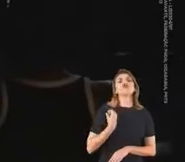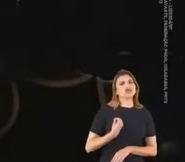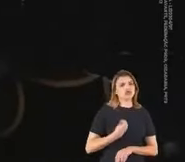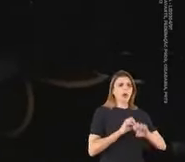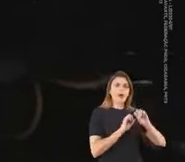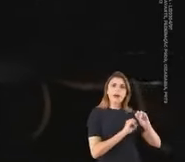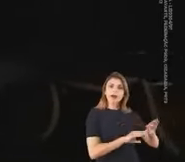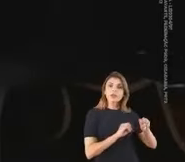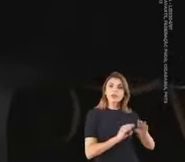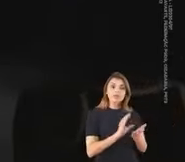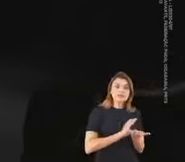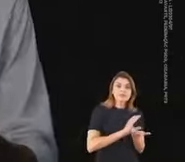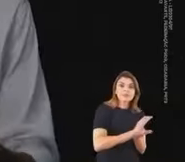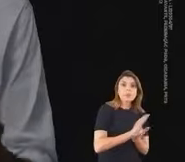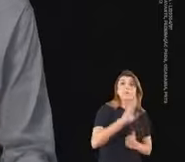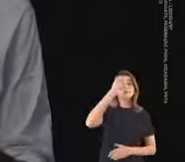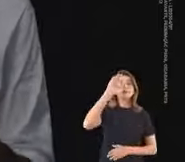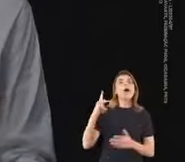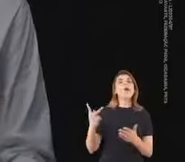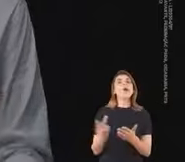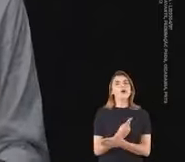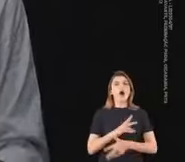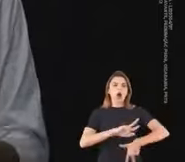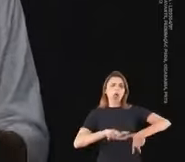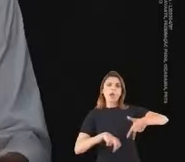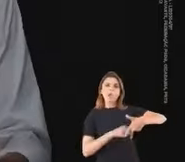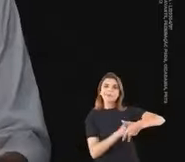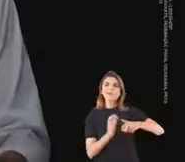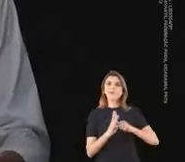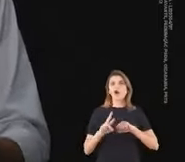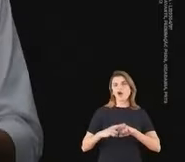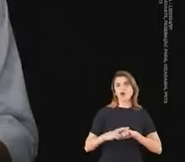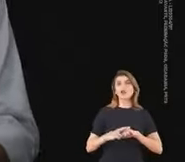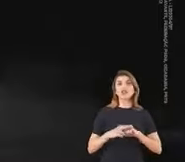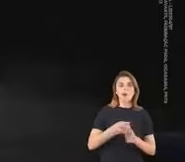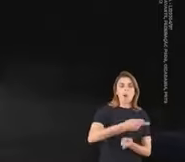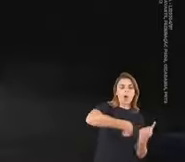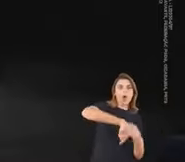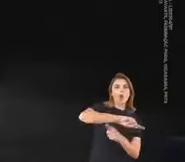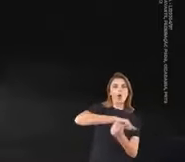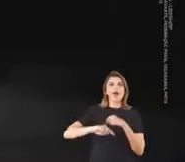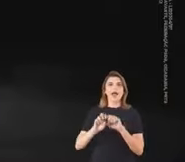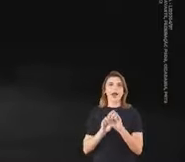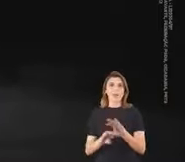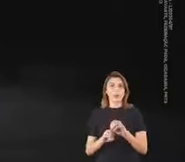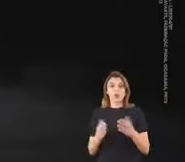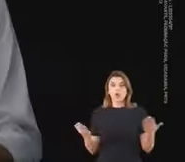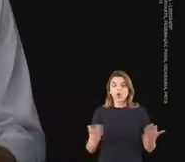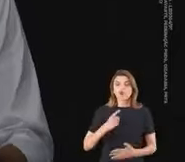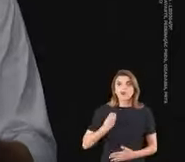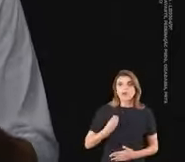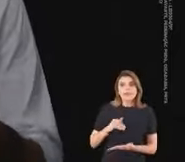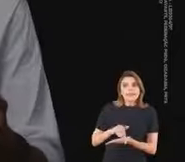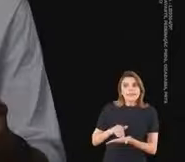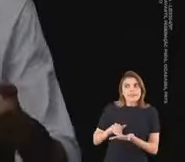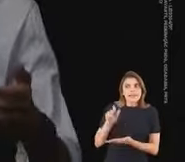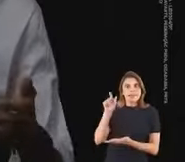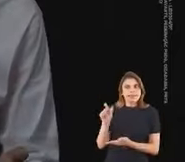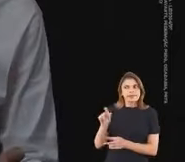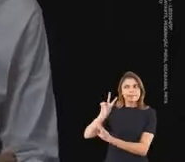poder bancar. O que acontece em Belford Roxo é que a corrupção leva os recursos da educação. Hoje, nós temos